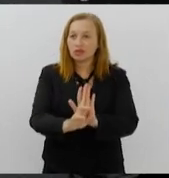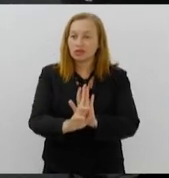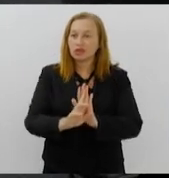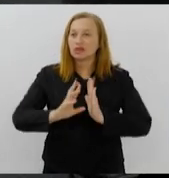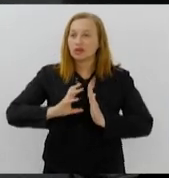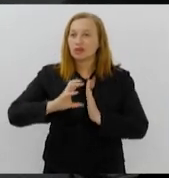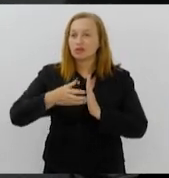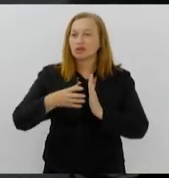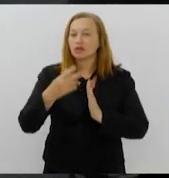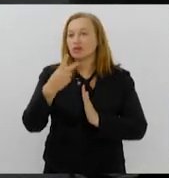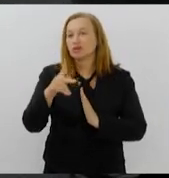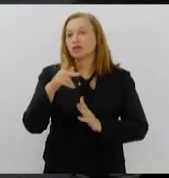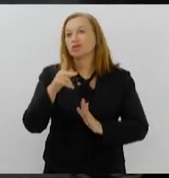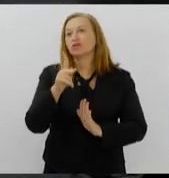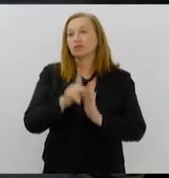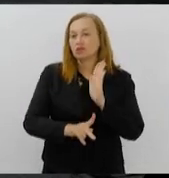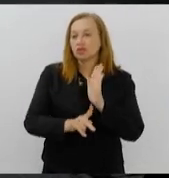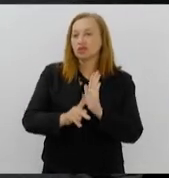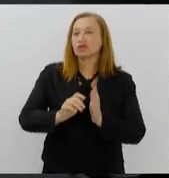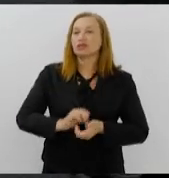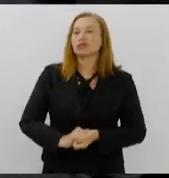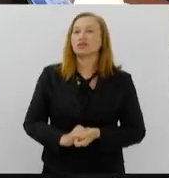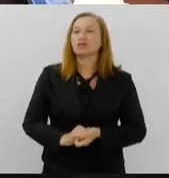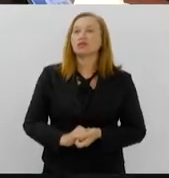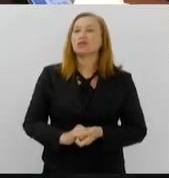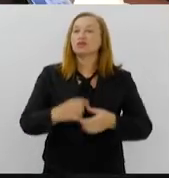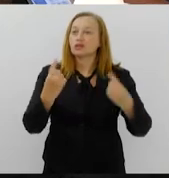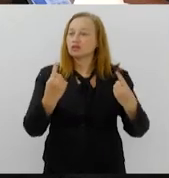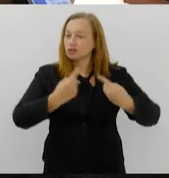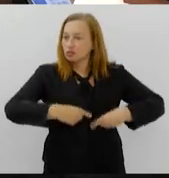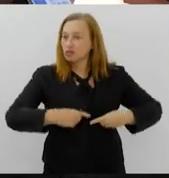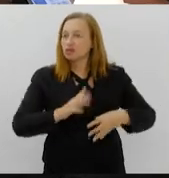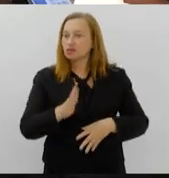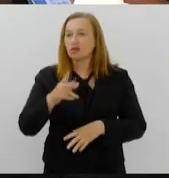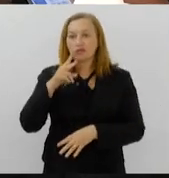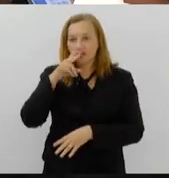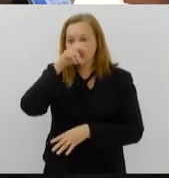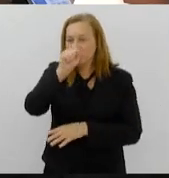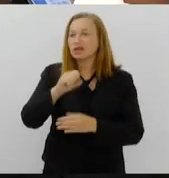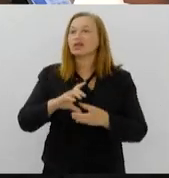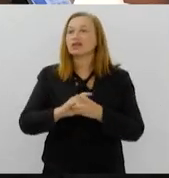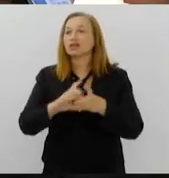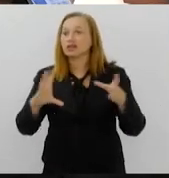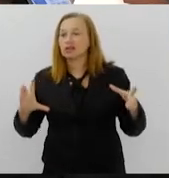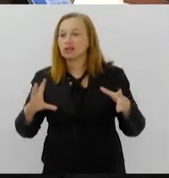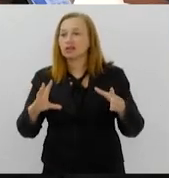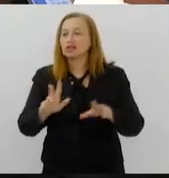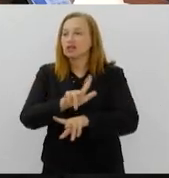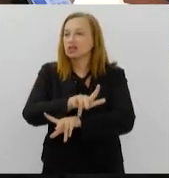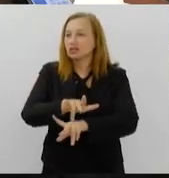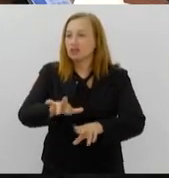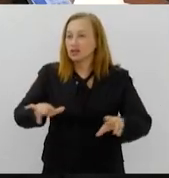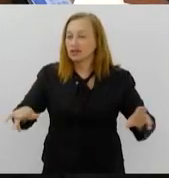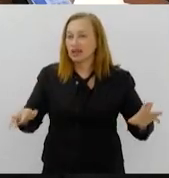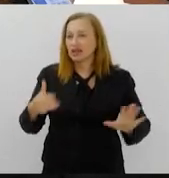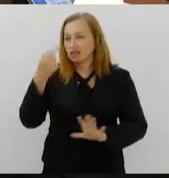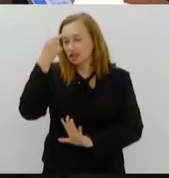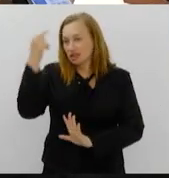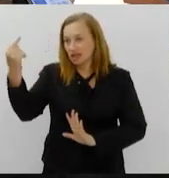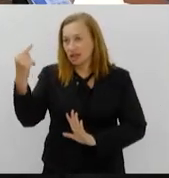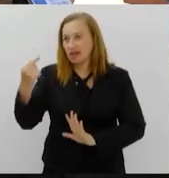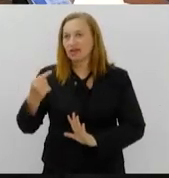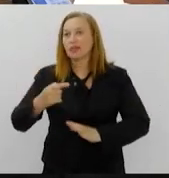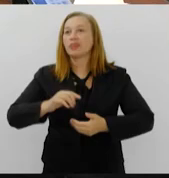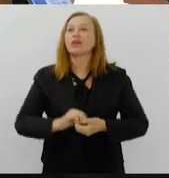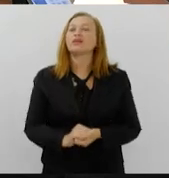seus projetos, se colocaram em disputa, o que só fortalece a democracia, a pluralidade de ideias, a